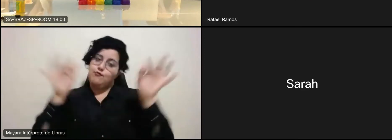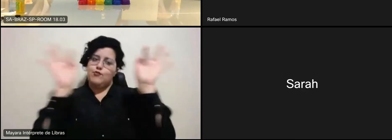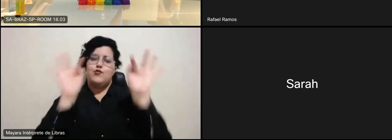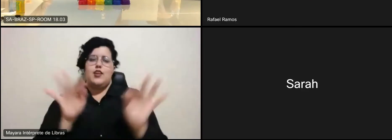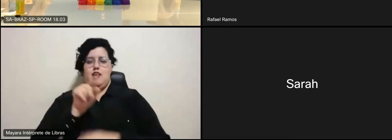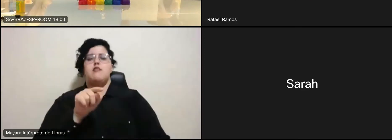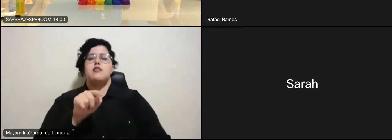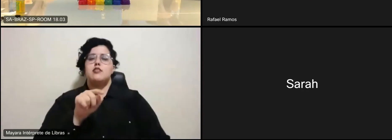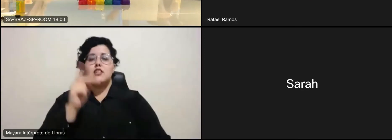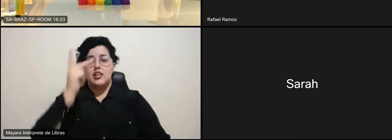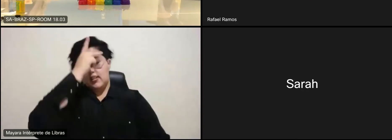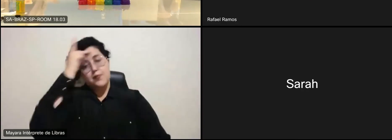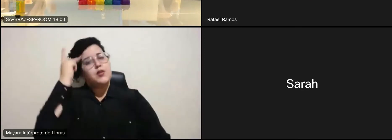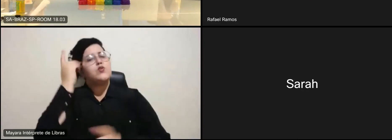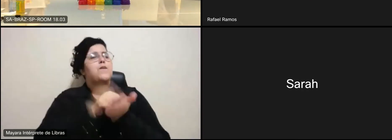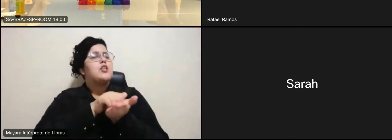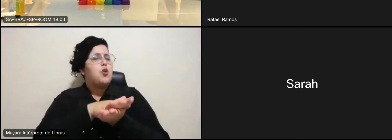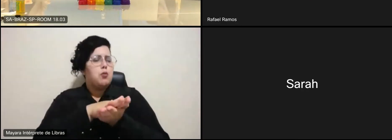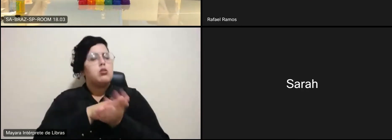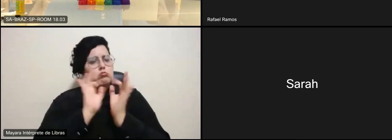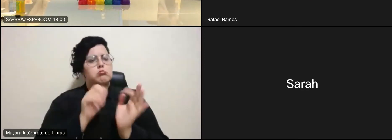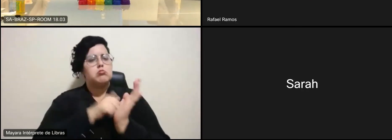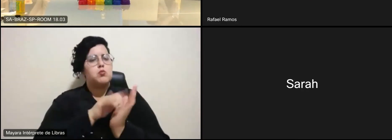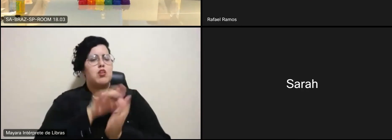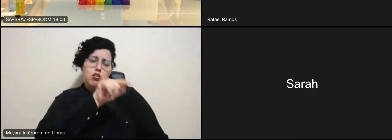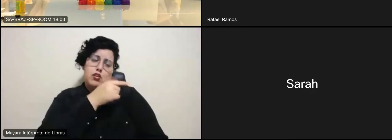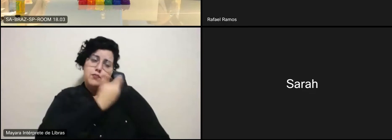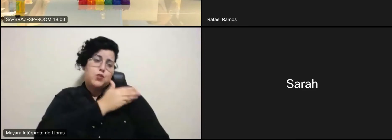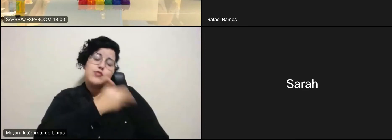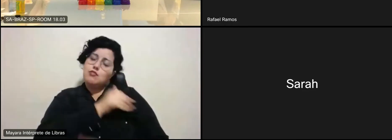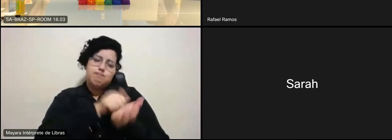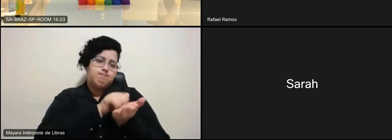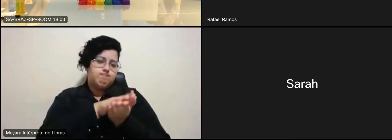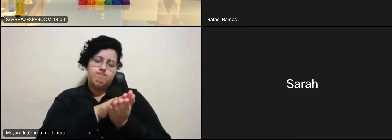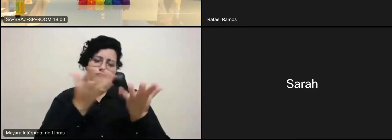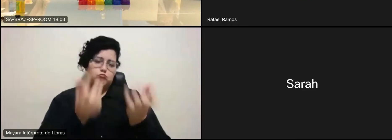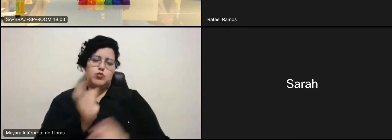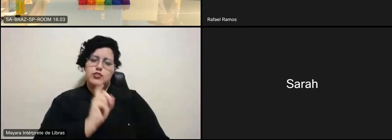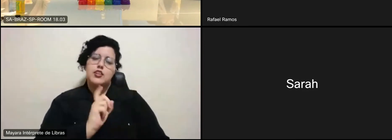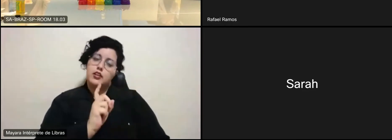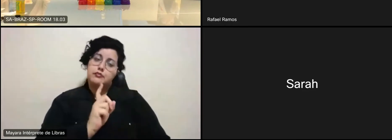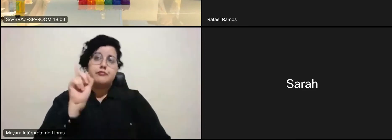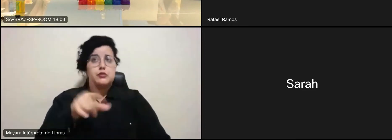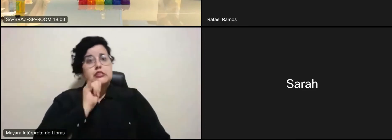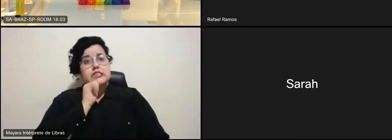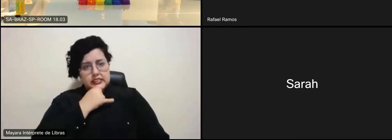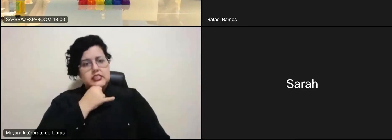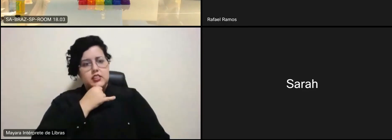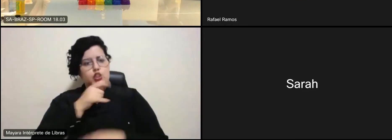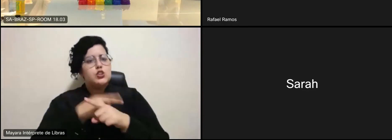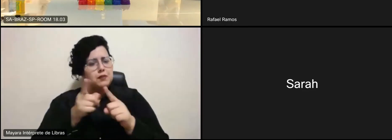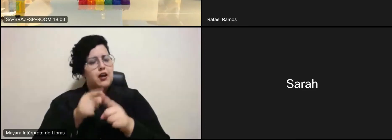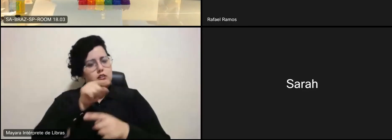tal pessoa foi desligada porque ela foi homofóbica. Eu acho que é triste, né, você ouvir isso, mas ao mesmo tempo